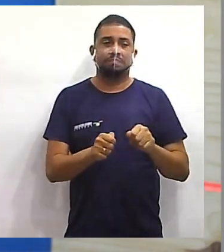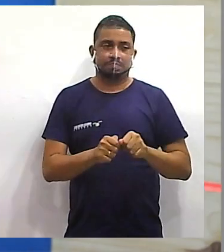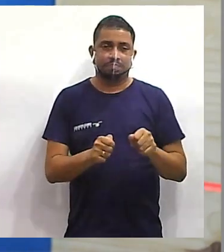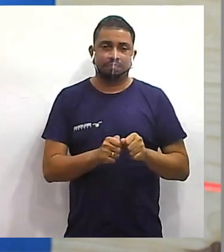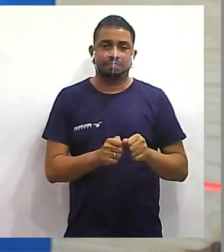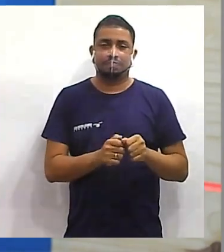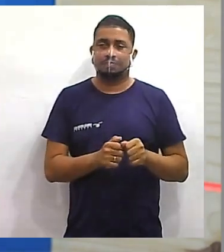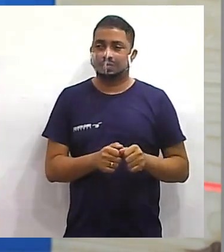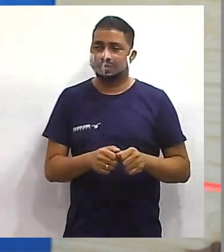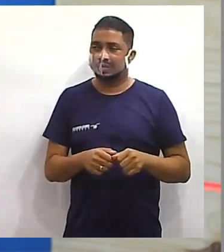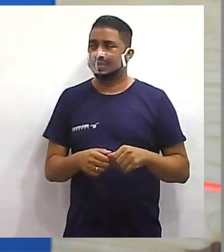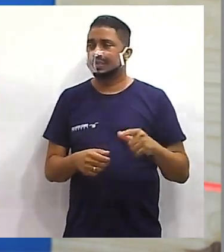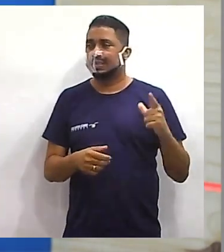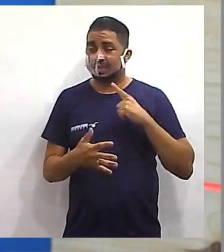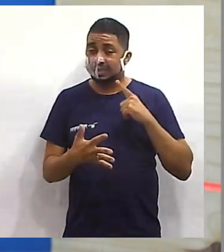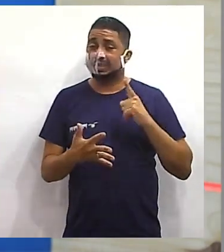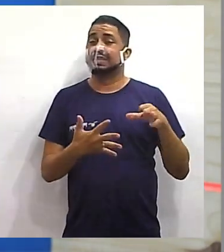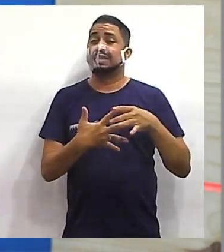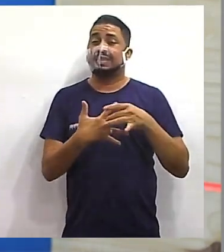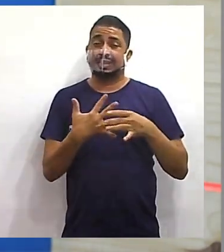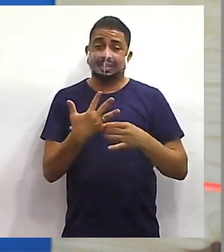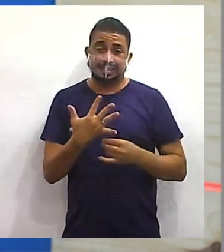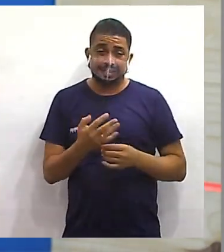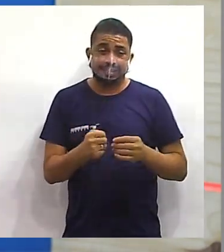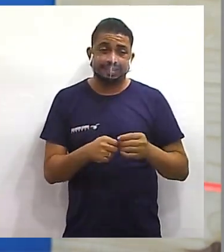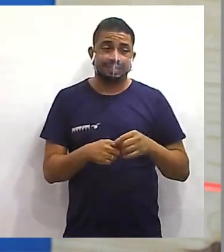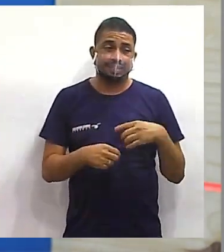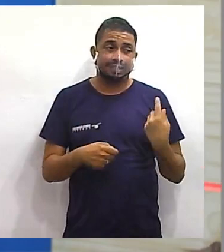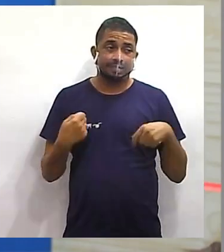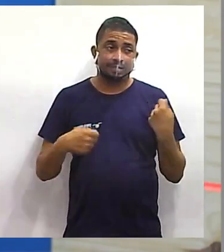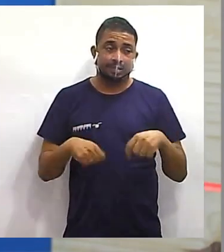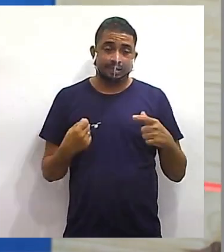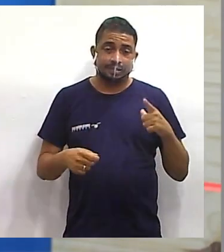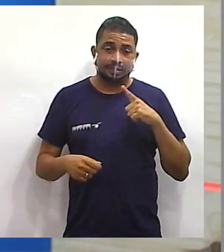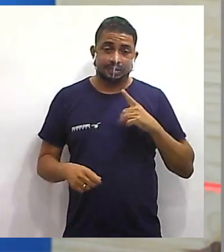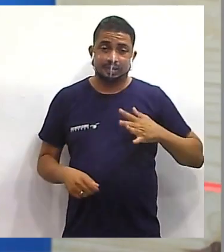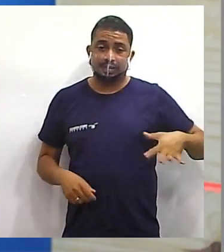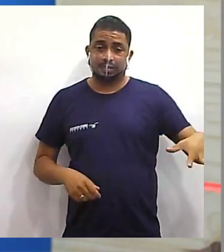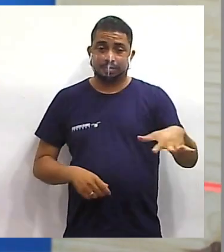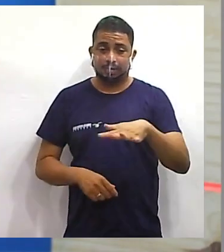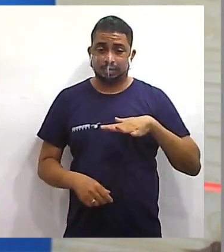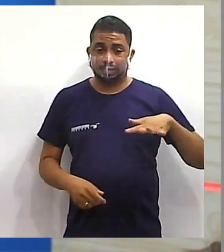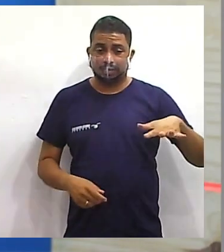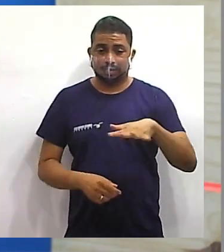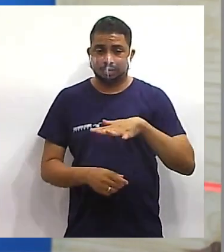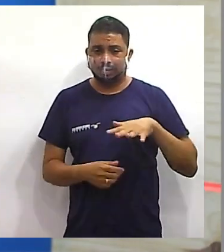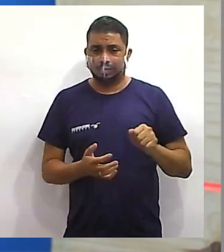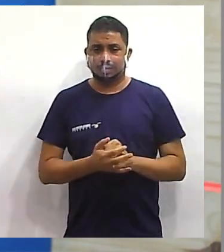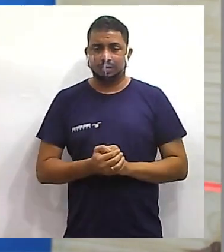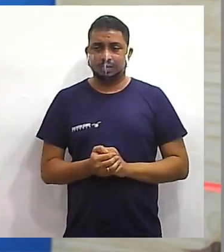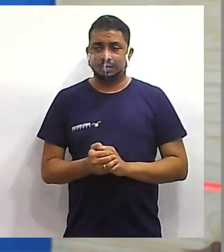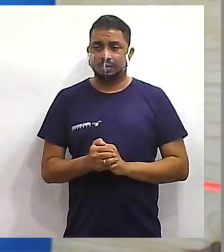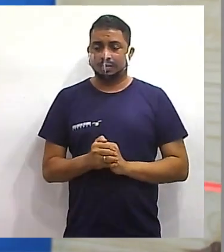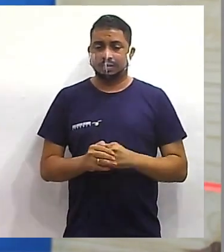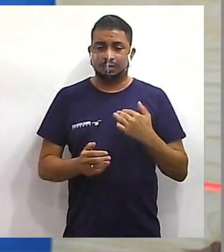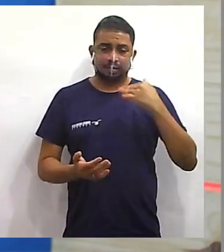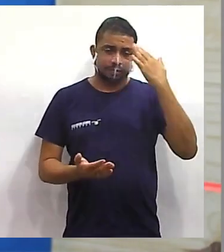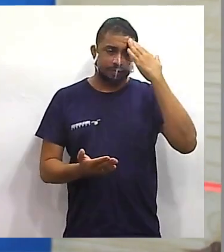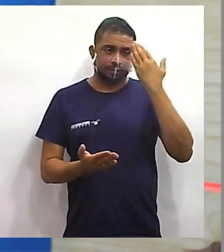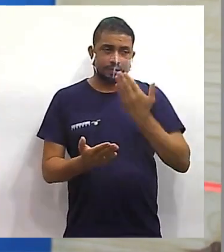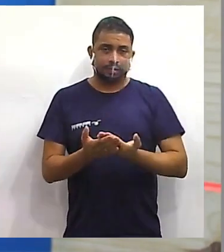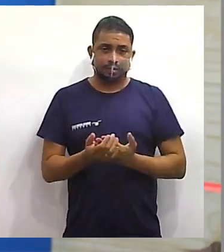ainda tem esse detalhe, exatamente, né, Márcia? Então, assim, a gente tem que ter esse espaço que, às vezes, eu acredito que é um